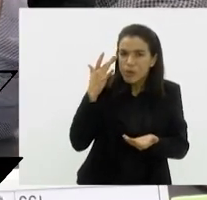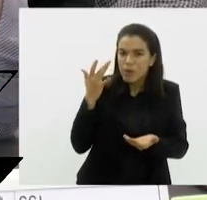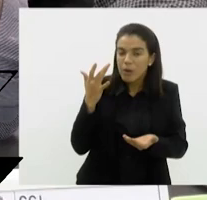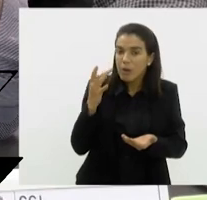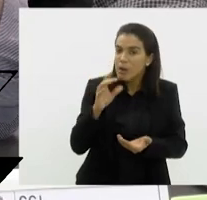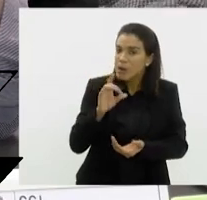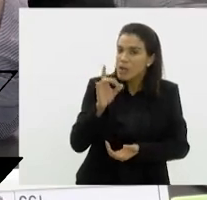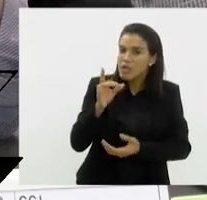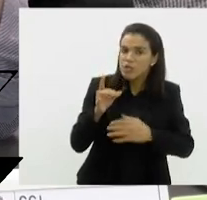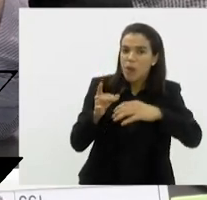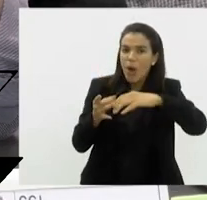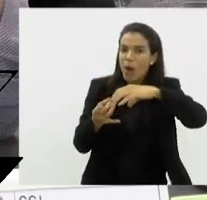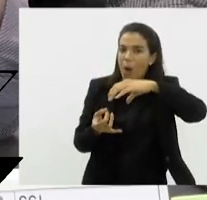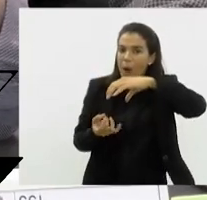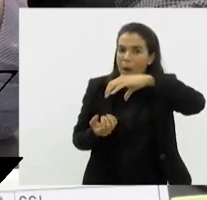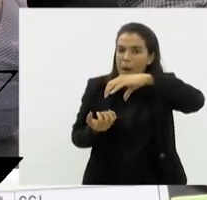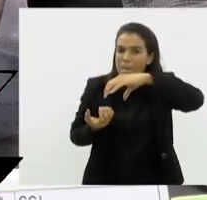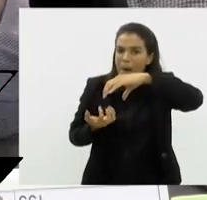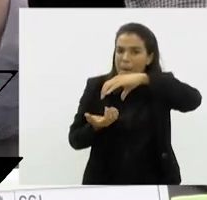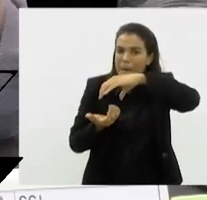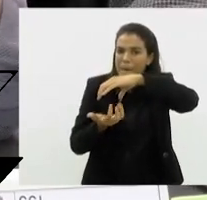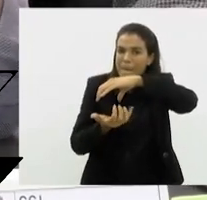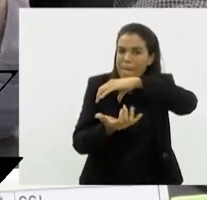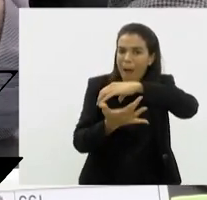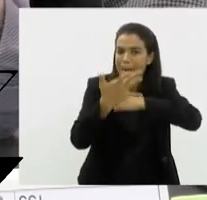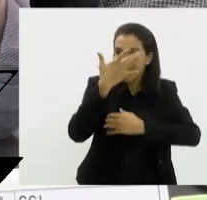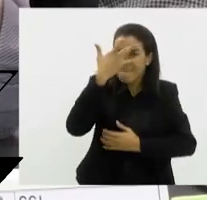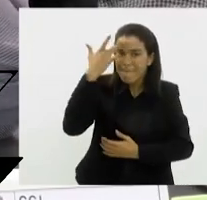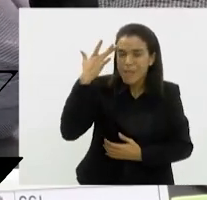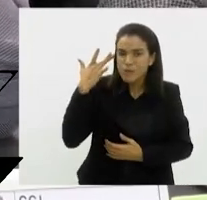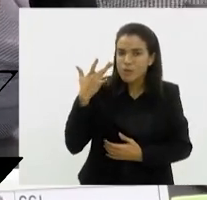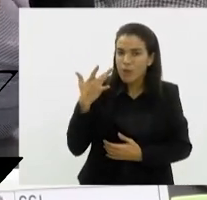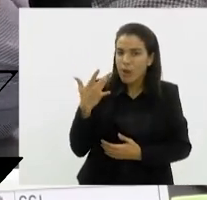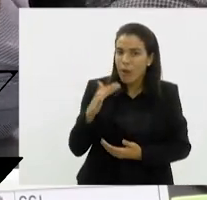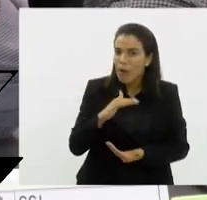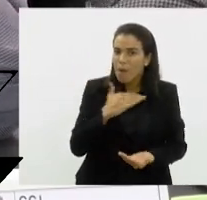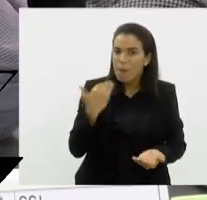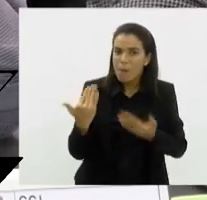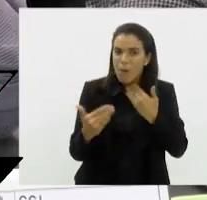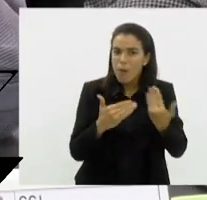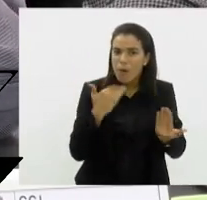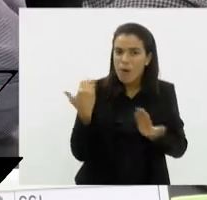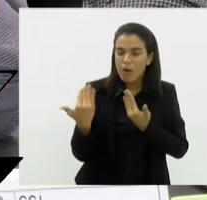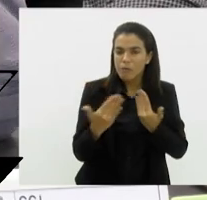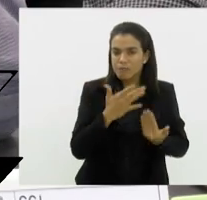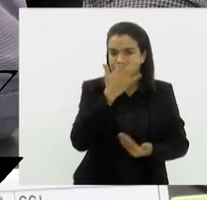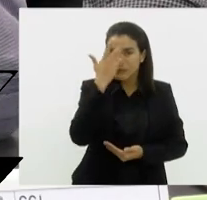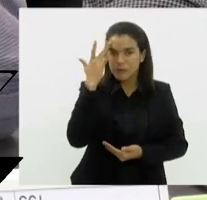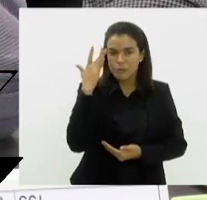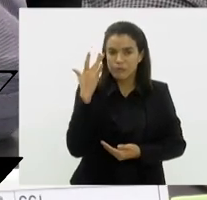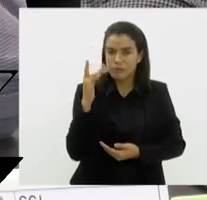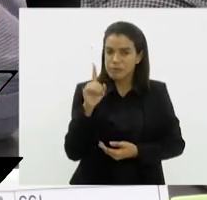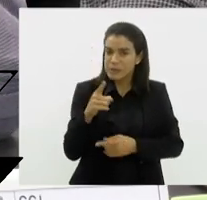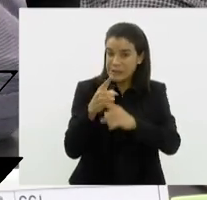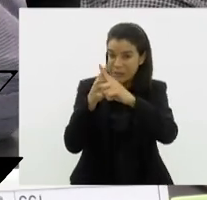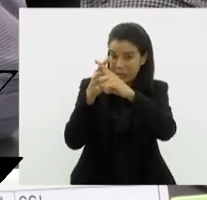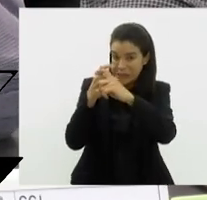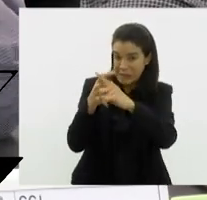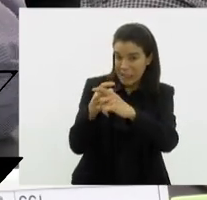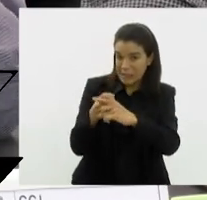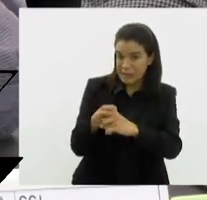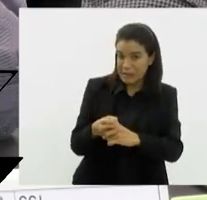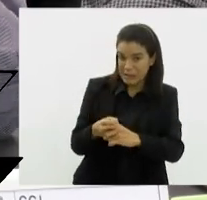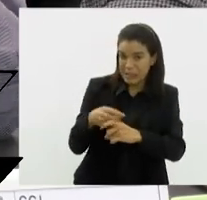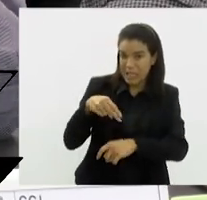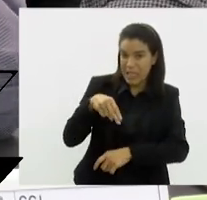Não é só cremar, é ter matado as pessoas. Matou e cremou. Eu quero dizer o seguinte, que o nazismo fez isso, e